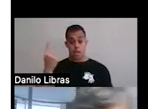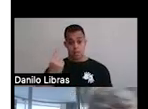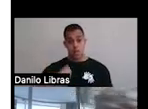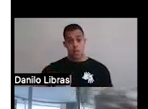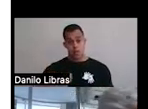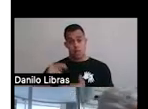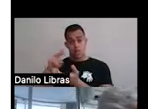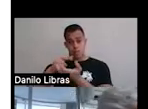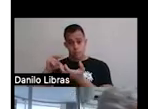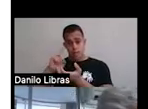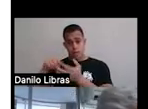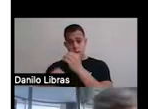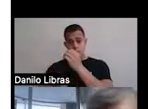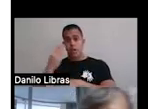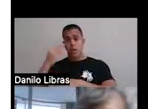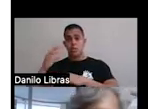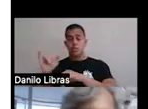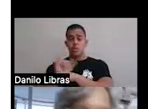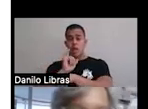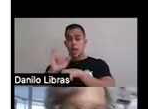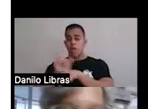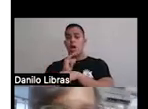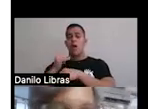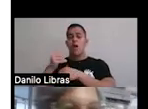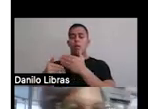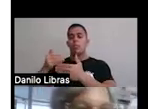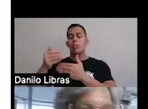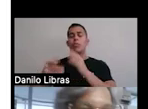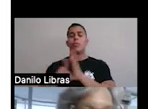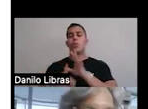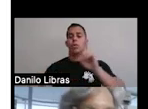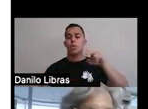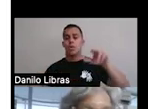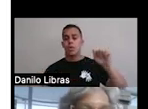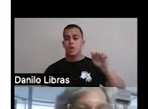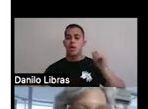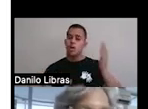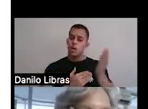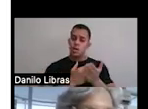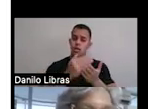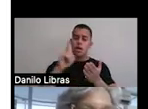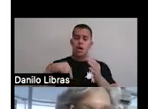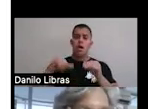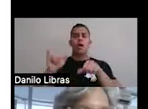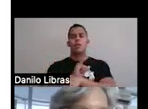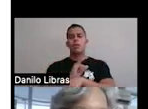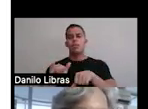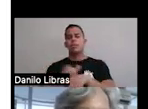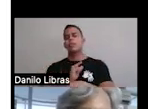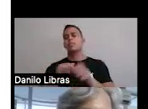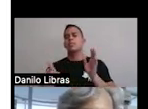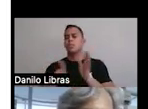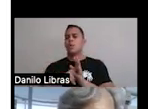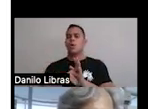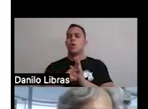se desenvolveram técnicas de sequenciamento de DNA, no início eram técnicas radiativas, nas quais